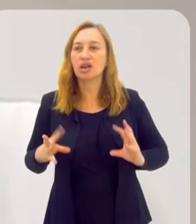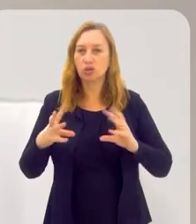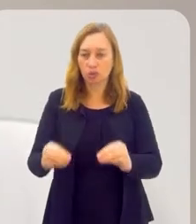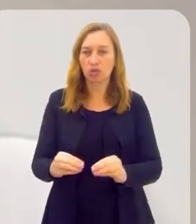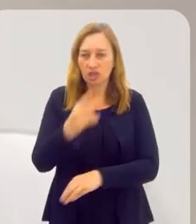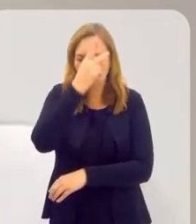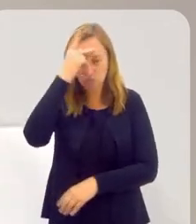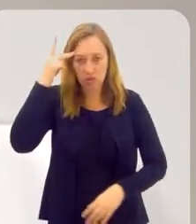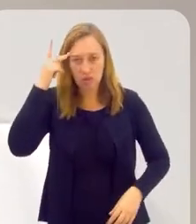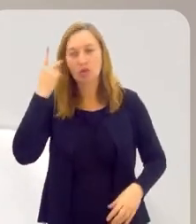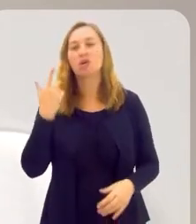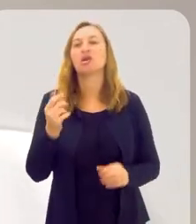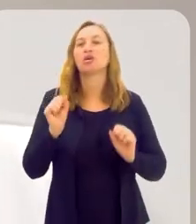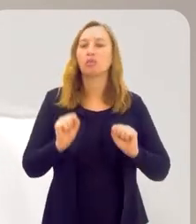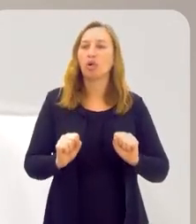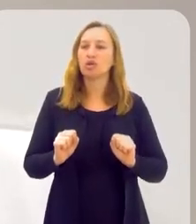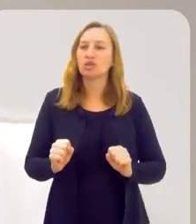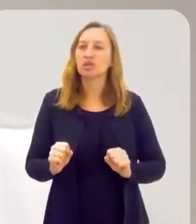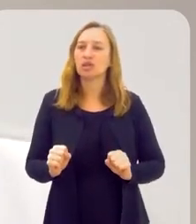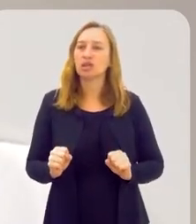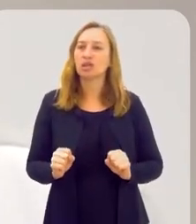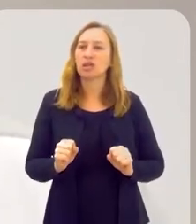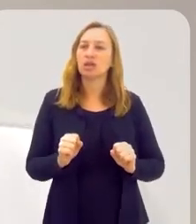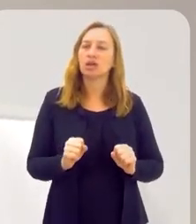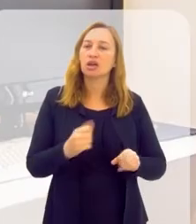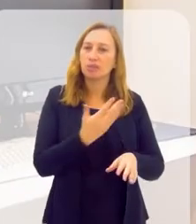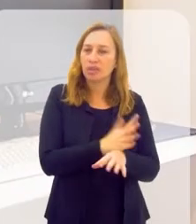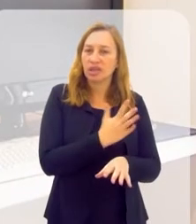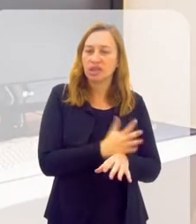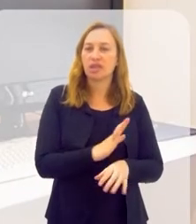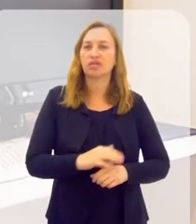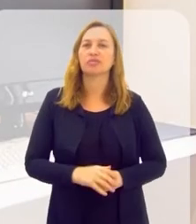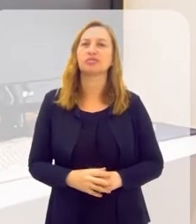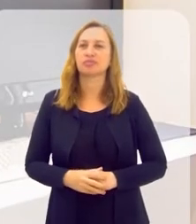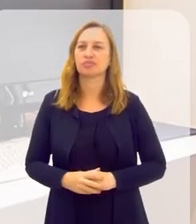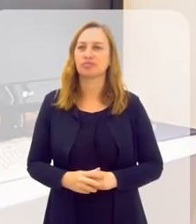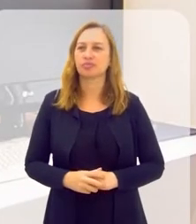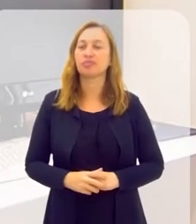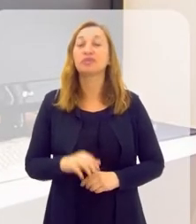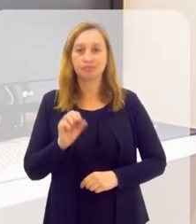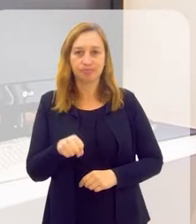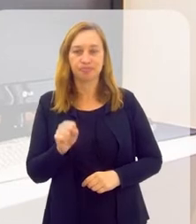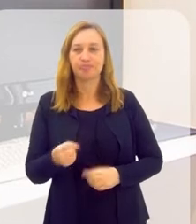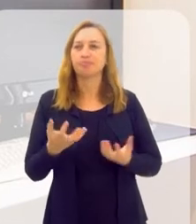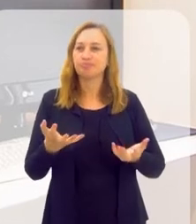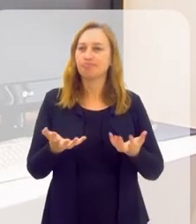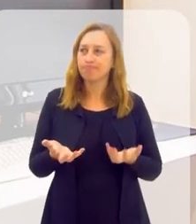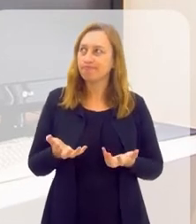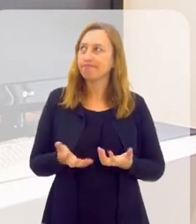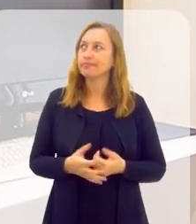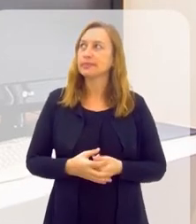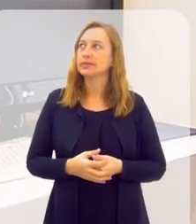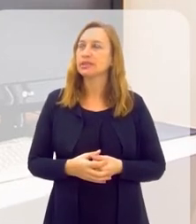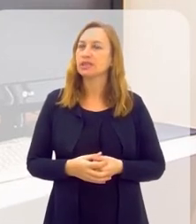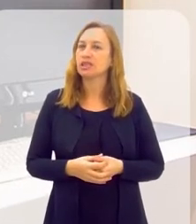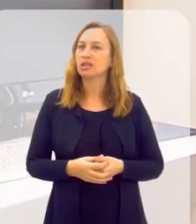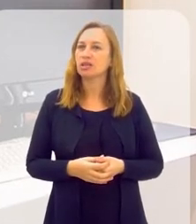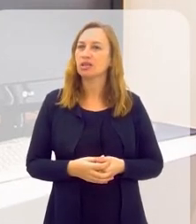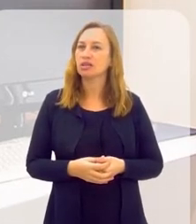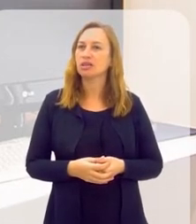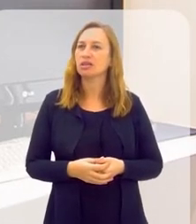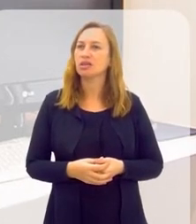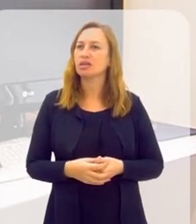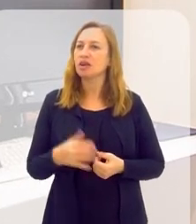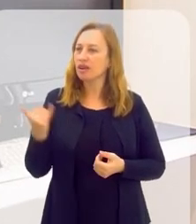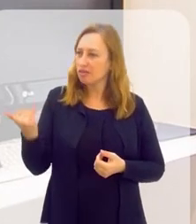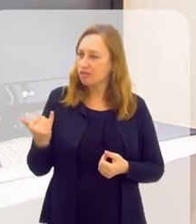espaço onde toda a gente pode desfrutar dessa prática e beneficiar dessa prática. Sim, eu queria que você